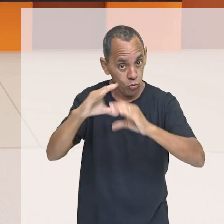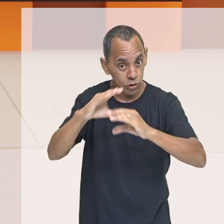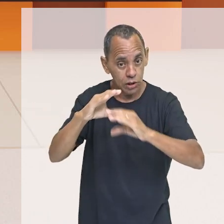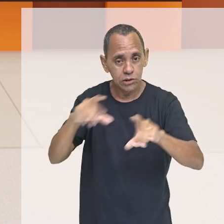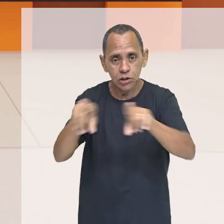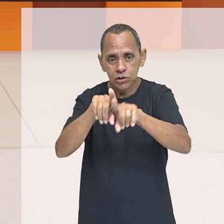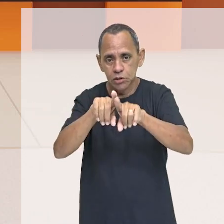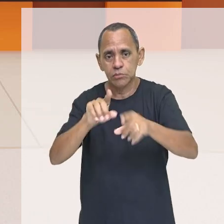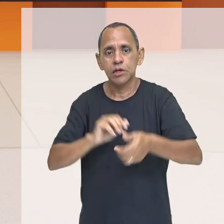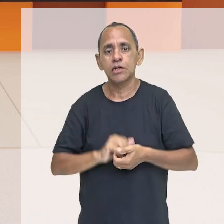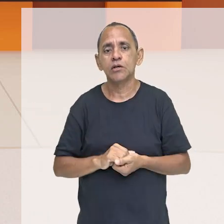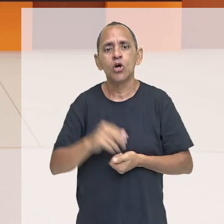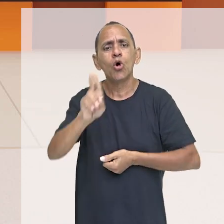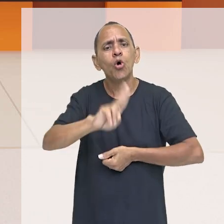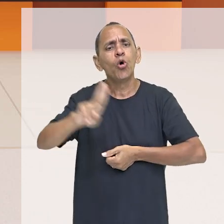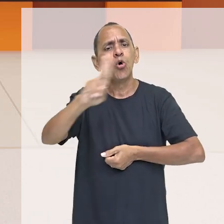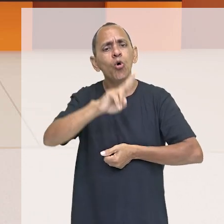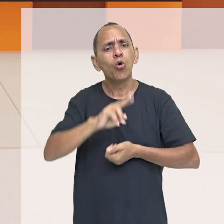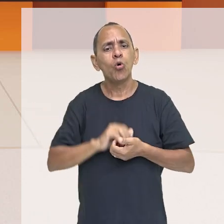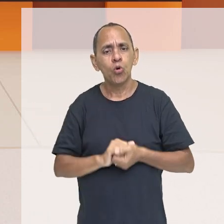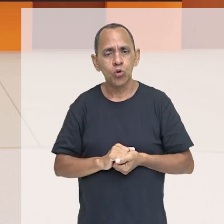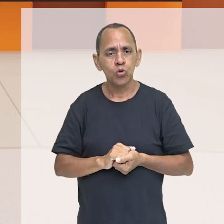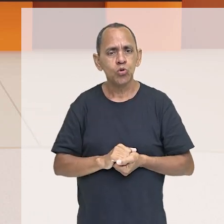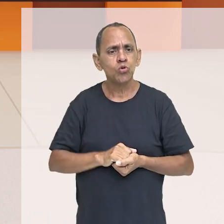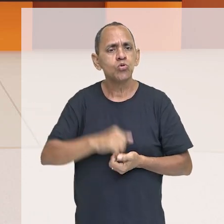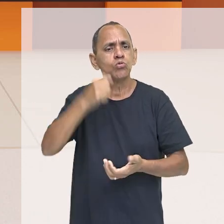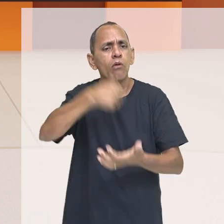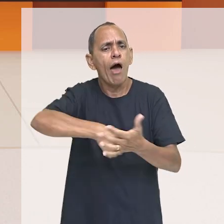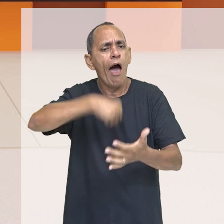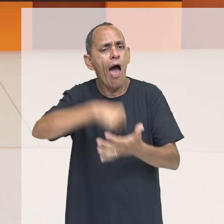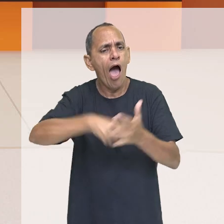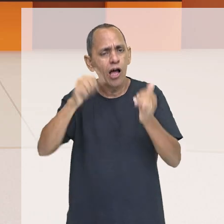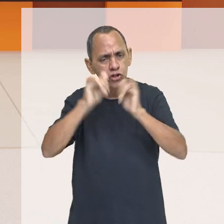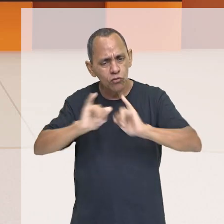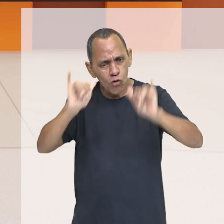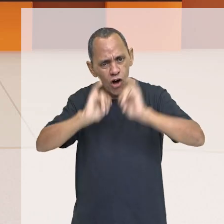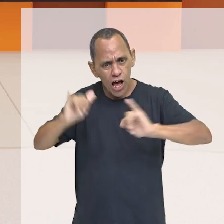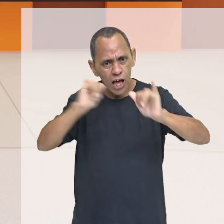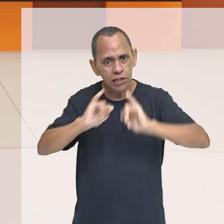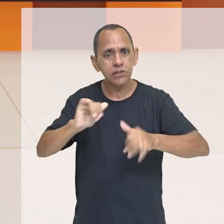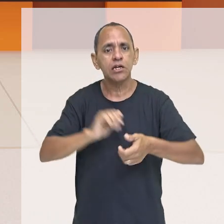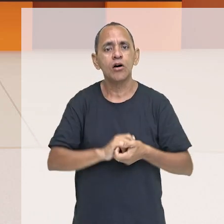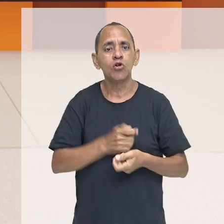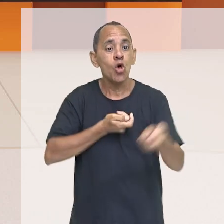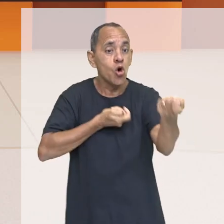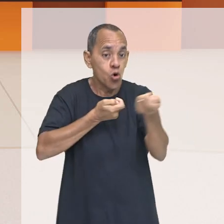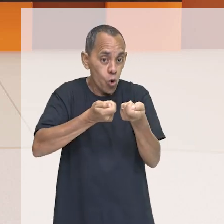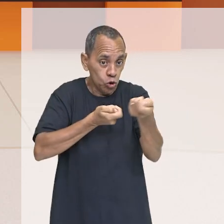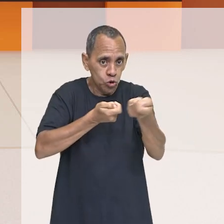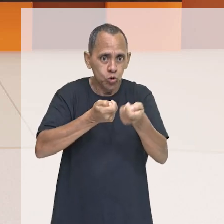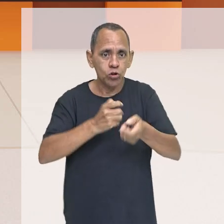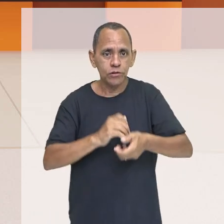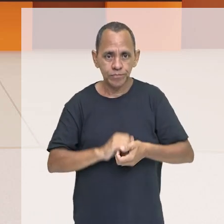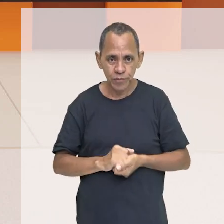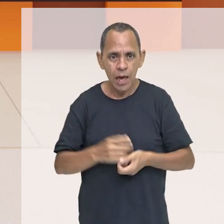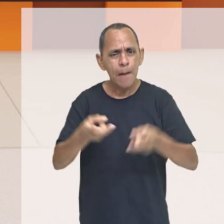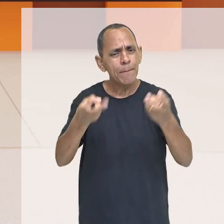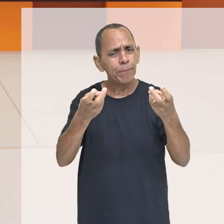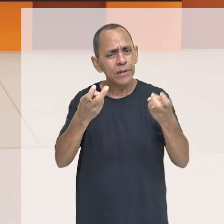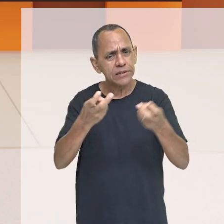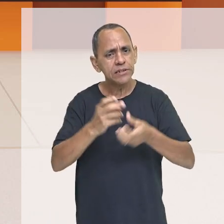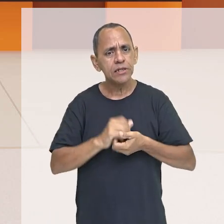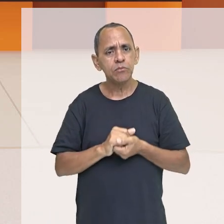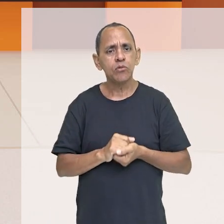e também o uso intensivo da propaganda. Veja aí que aqui nós já estamos